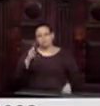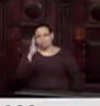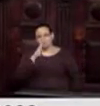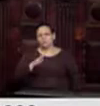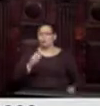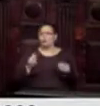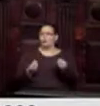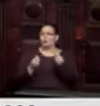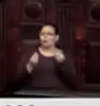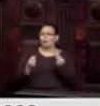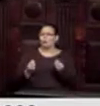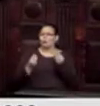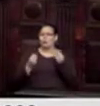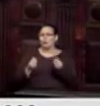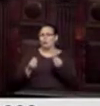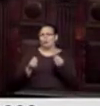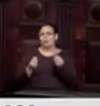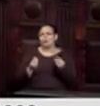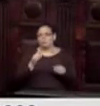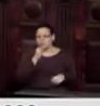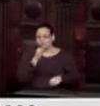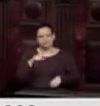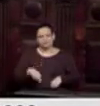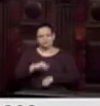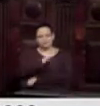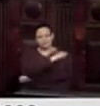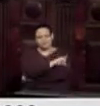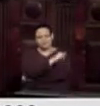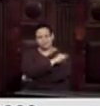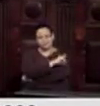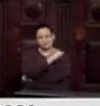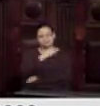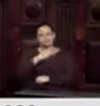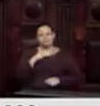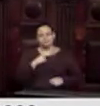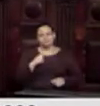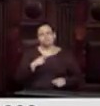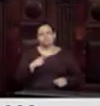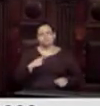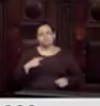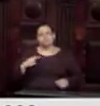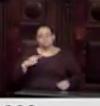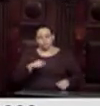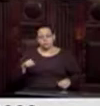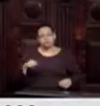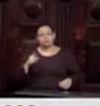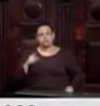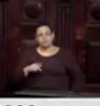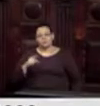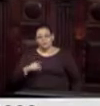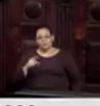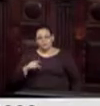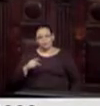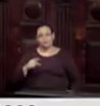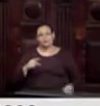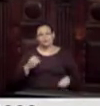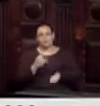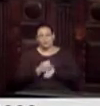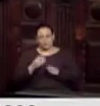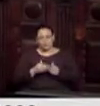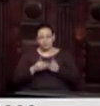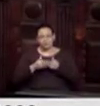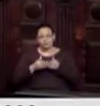Mas como? Vamos pegar no Rio de Janeiro os nossos estaleiros? Como é possível pretender encomendar